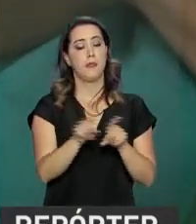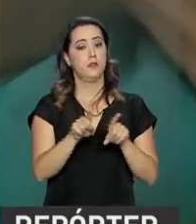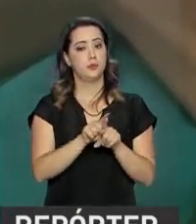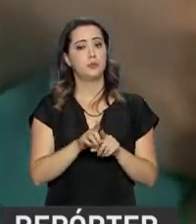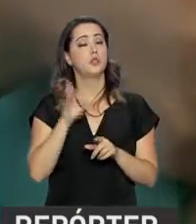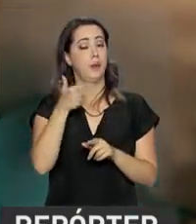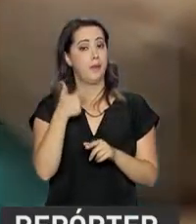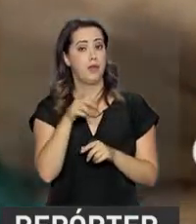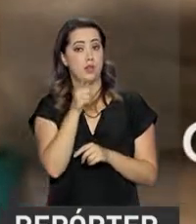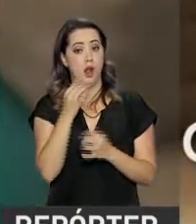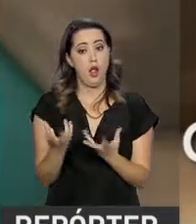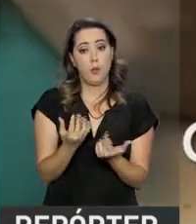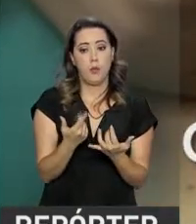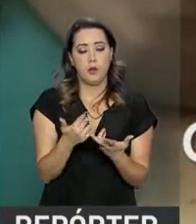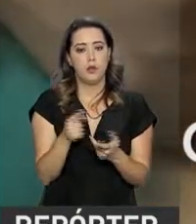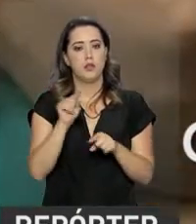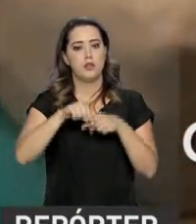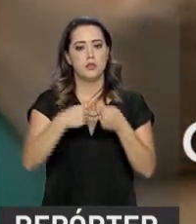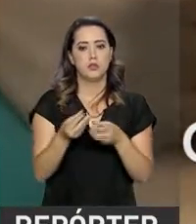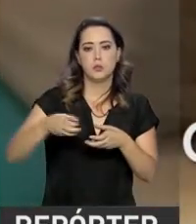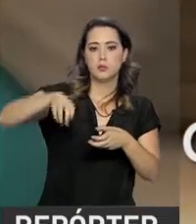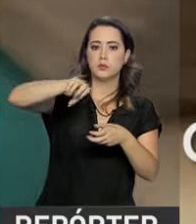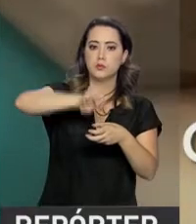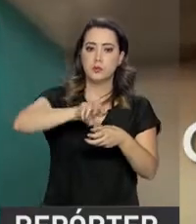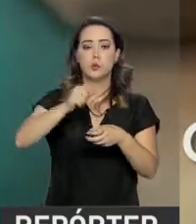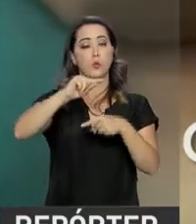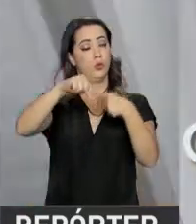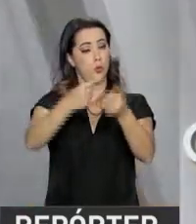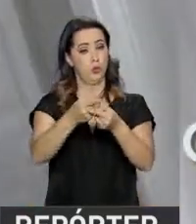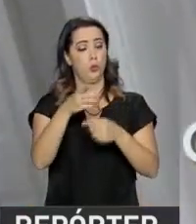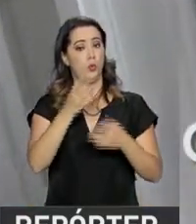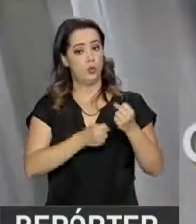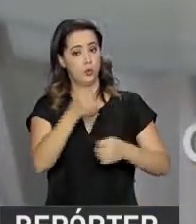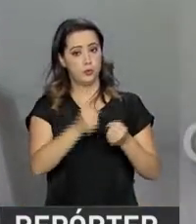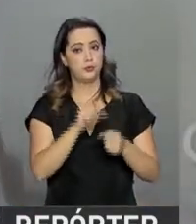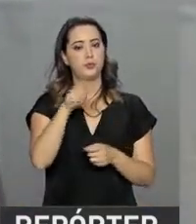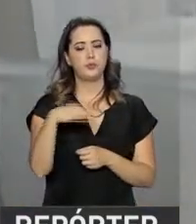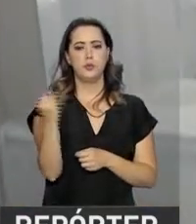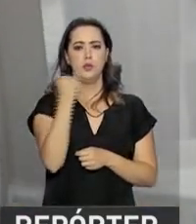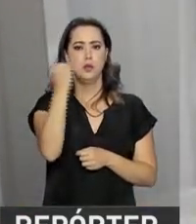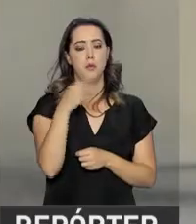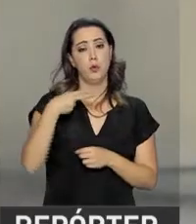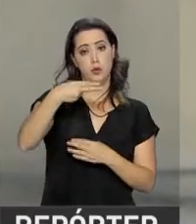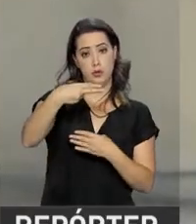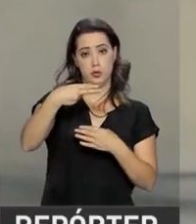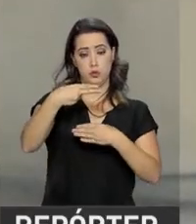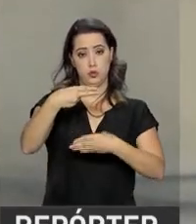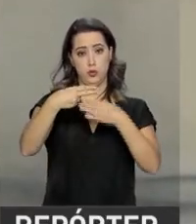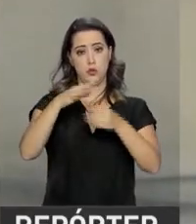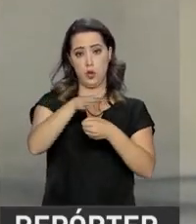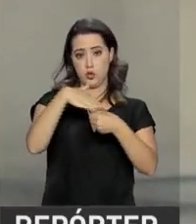também fervido e colocar o leite em cima do que já estava congelado. É importante deixar um espaço de dois dedos entre o